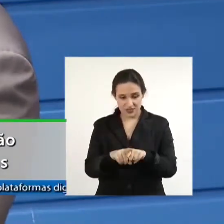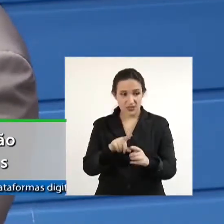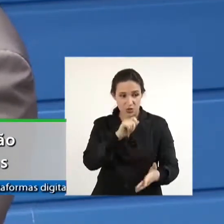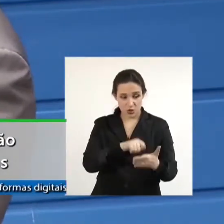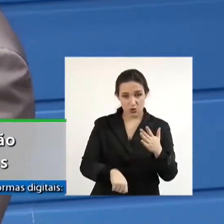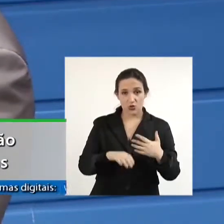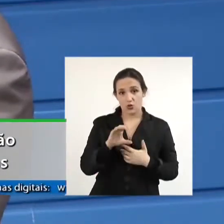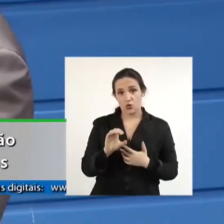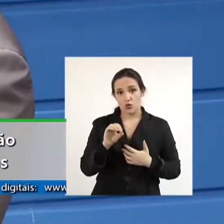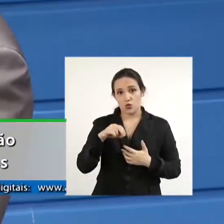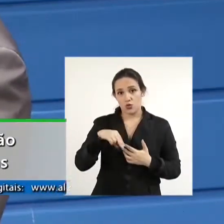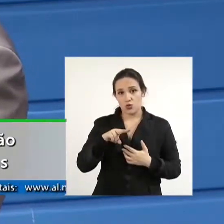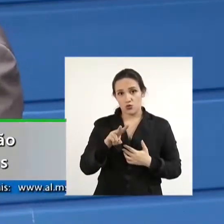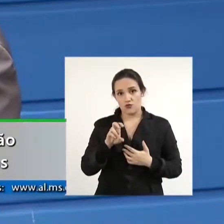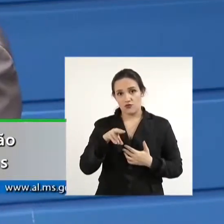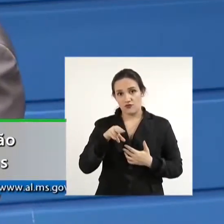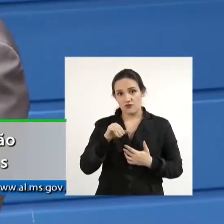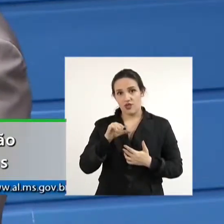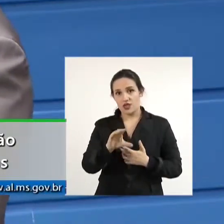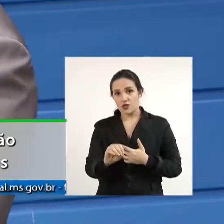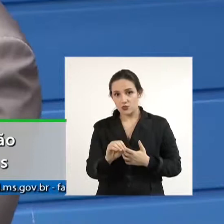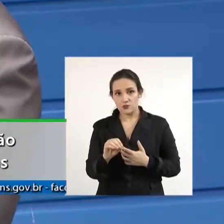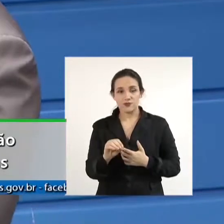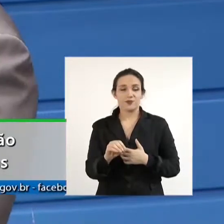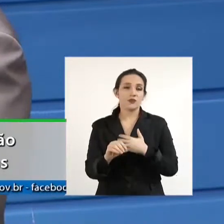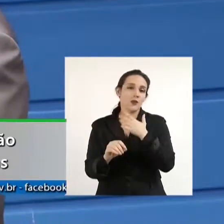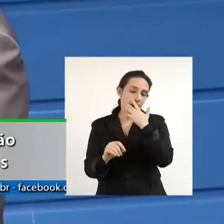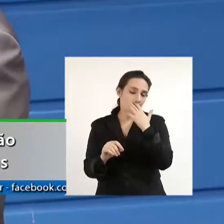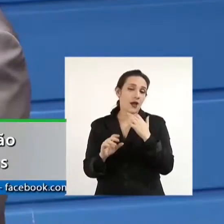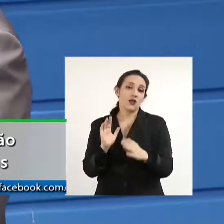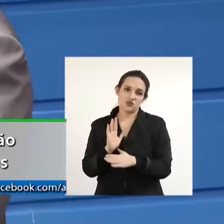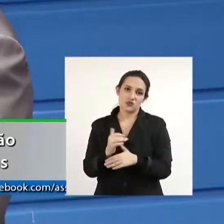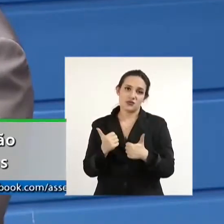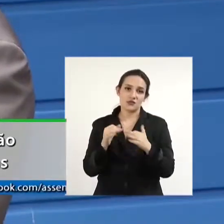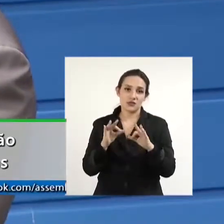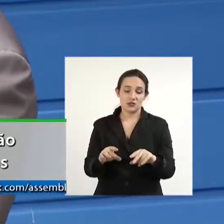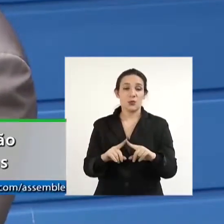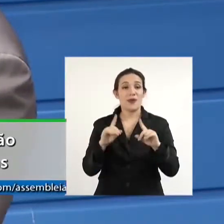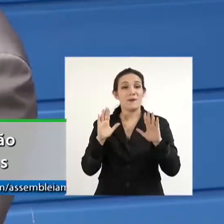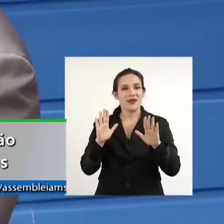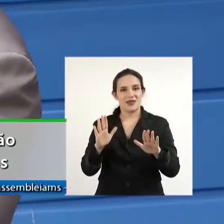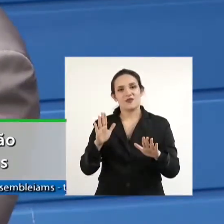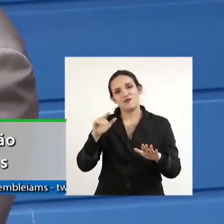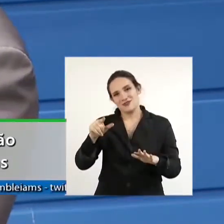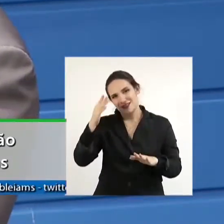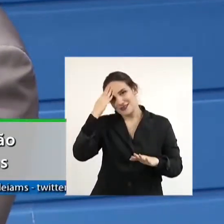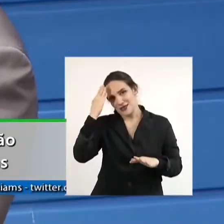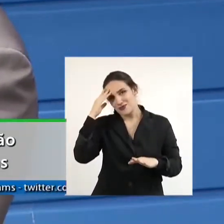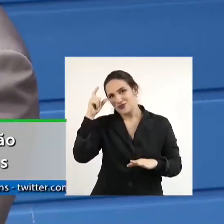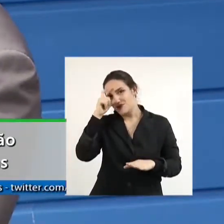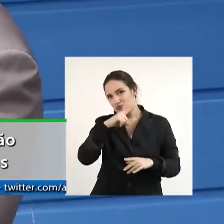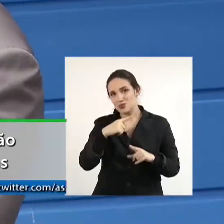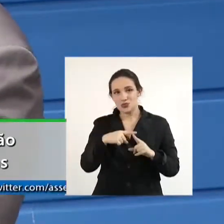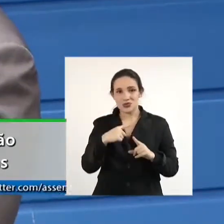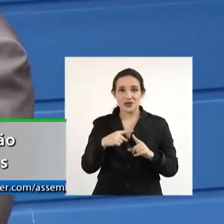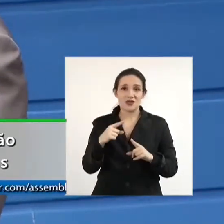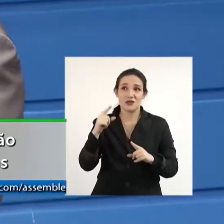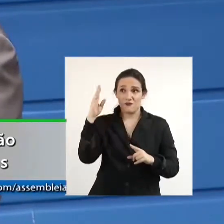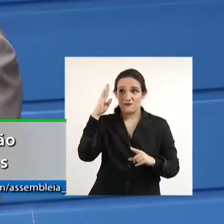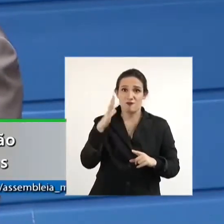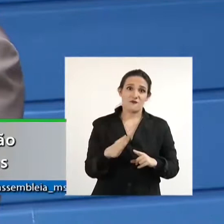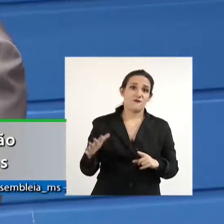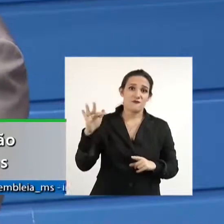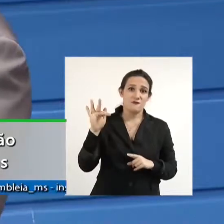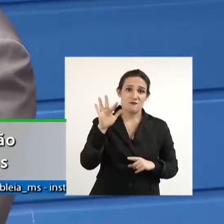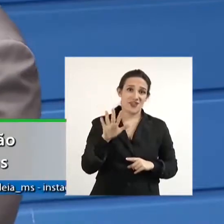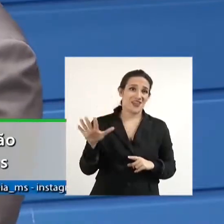efeito nível nacional chegou a nível dos estados. Prova disso que nós tivemos que fazer, como frente parlamentar, como